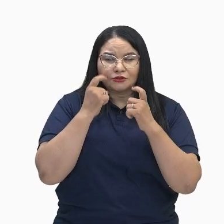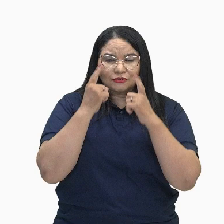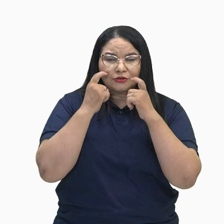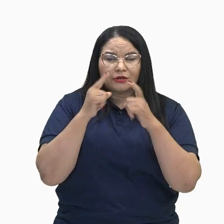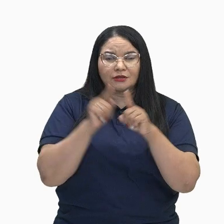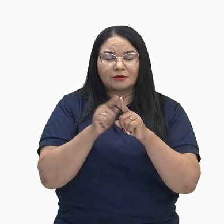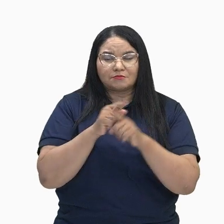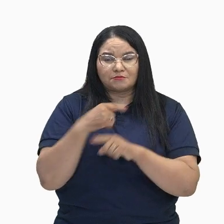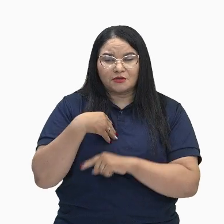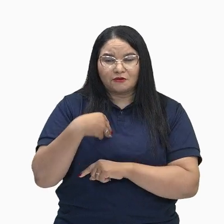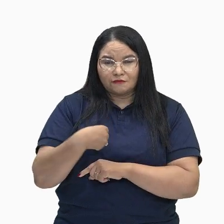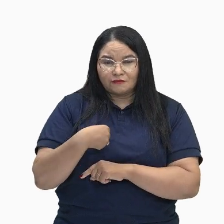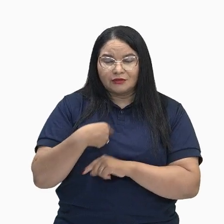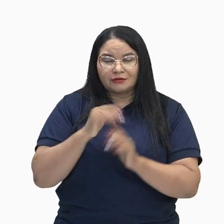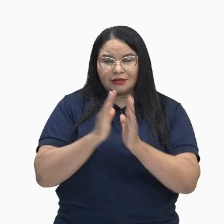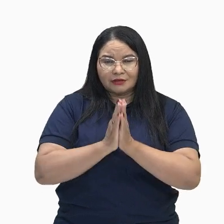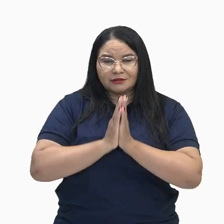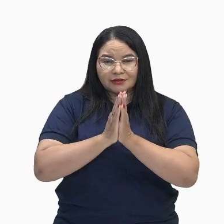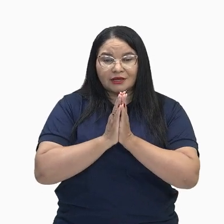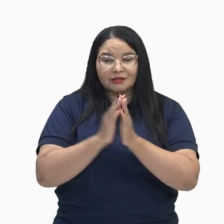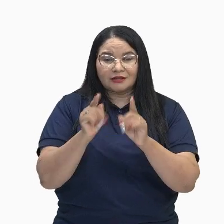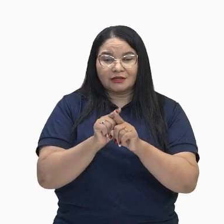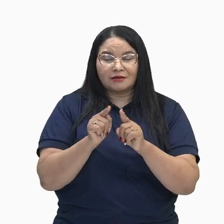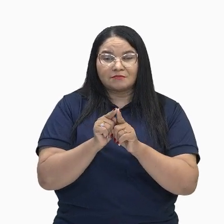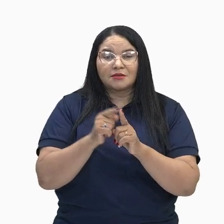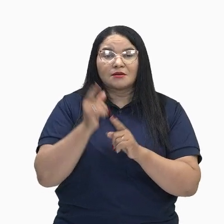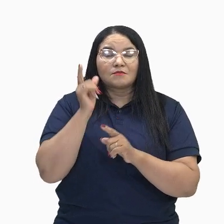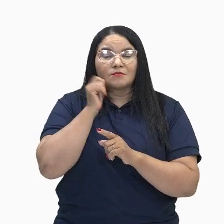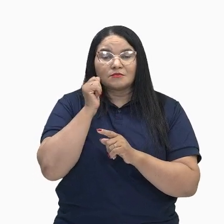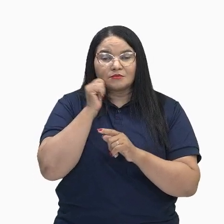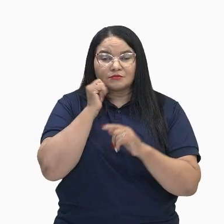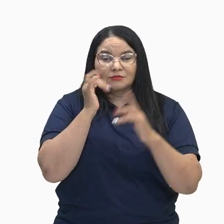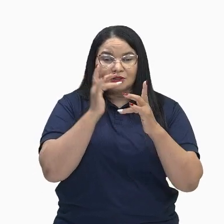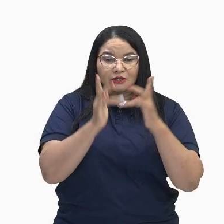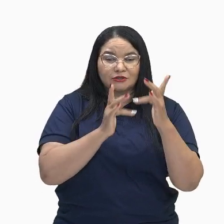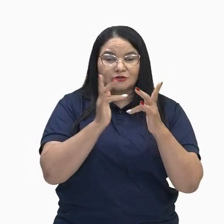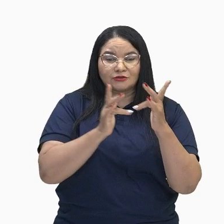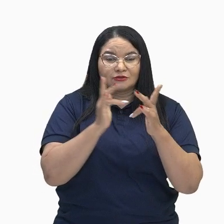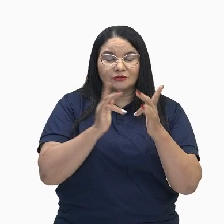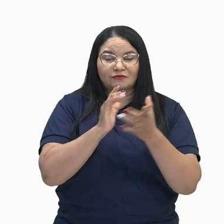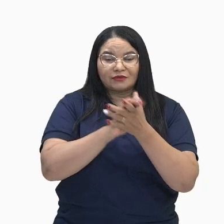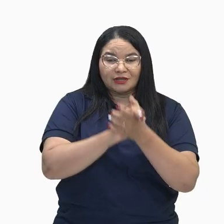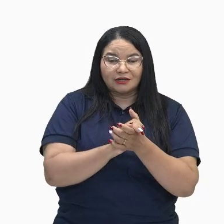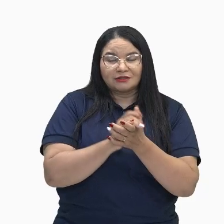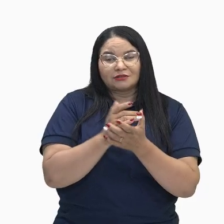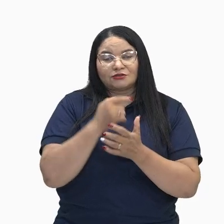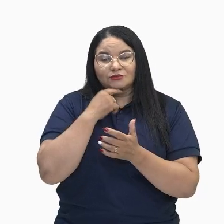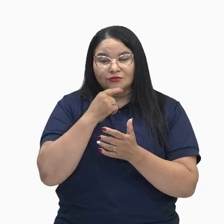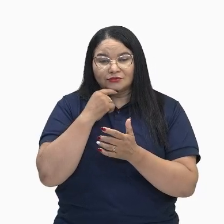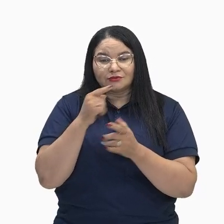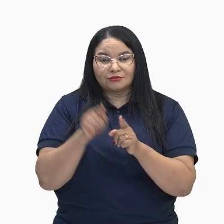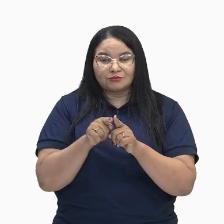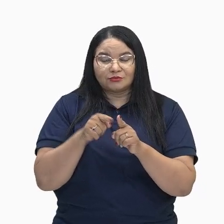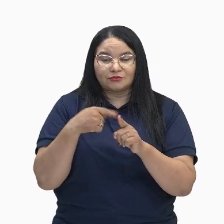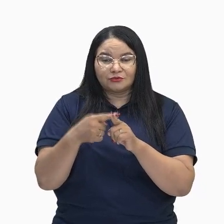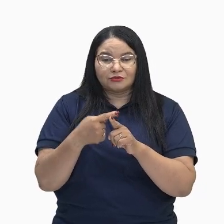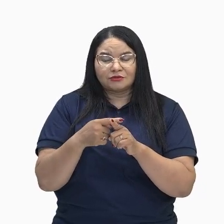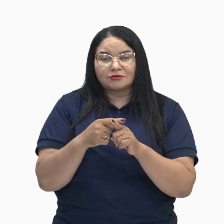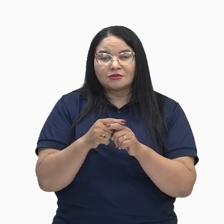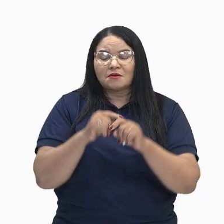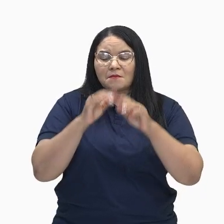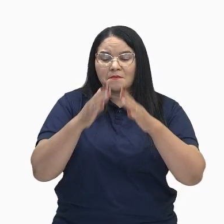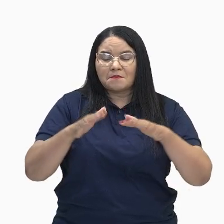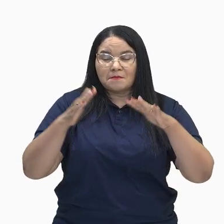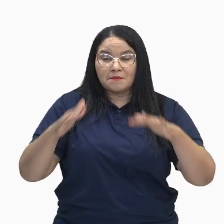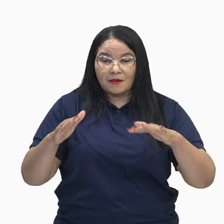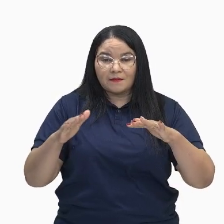rezaram, quantas noivas ficaram por casar, para que fosses nosso, ó mar. Ou seja, aqui